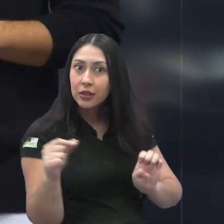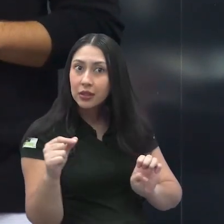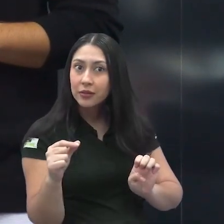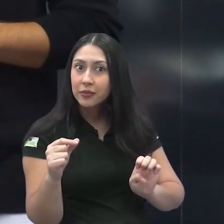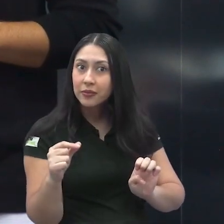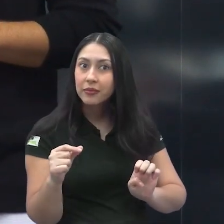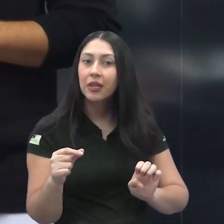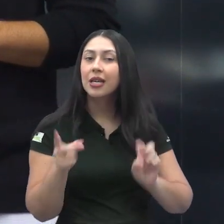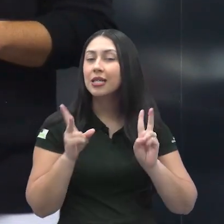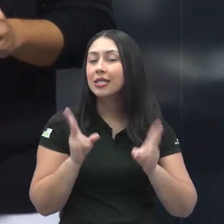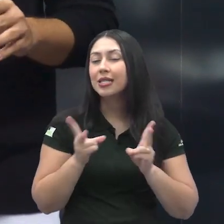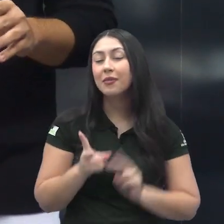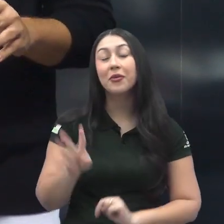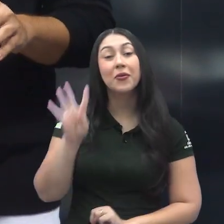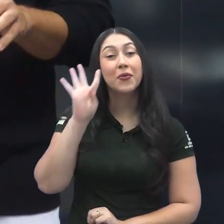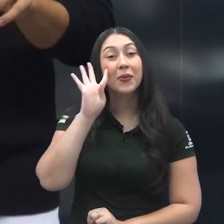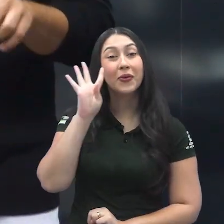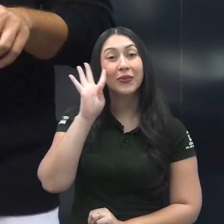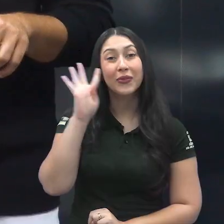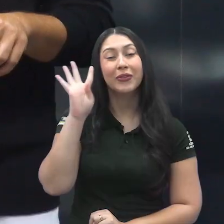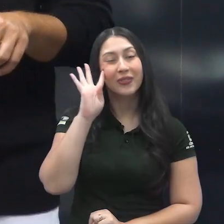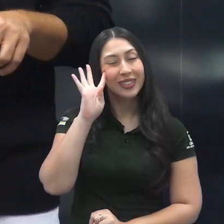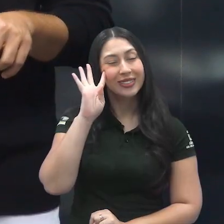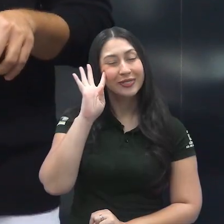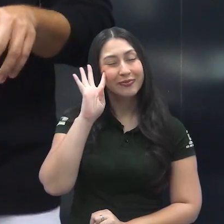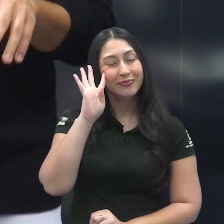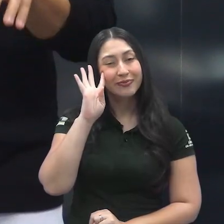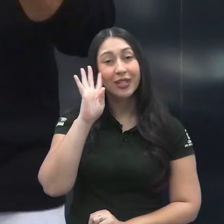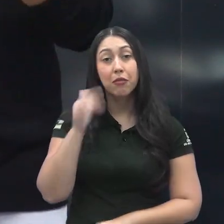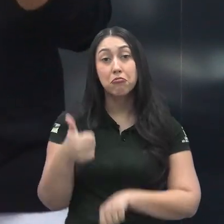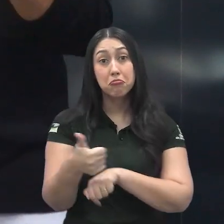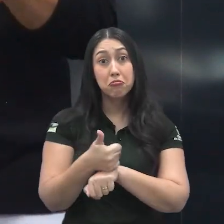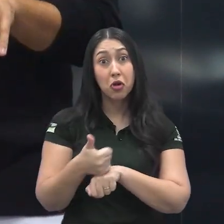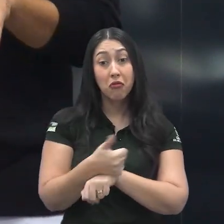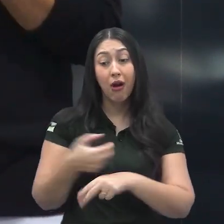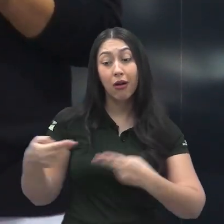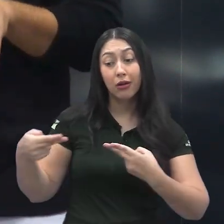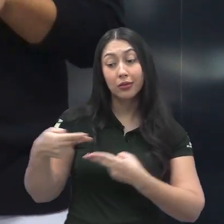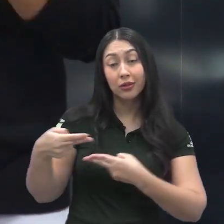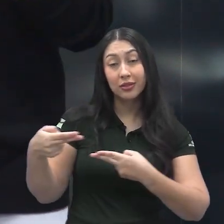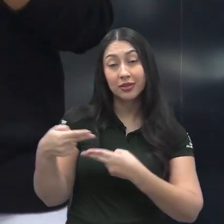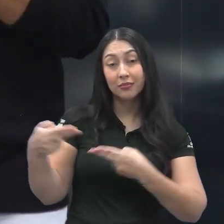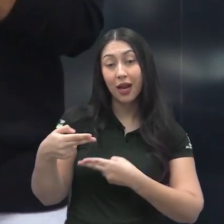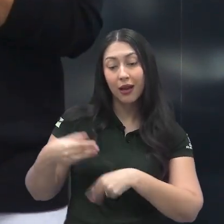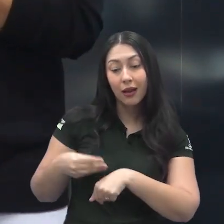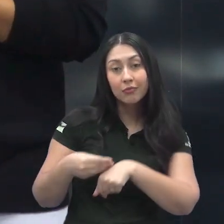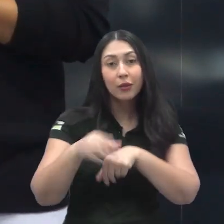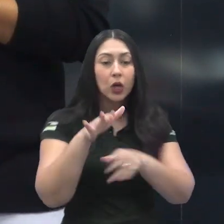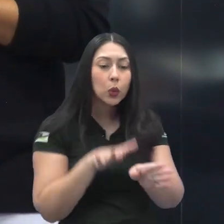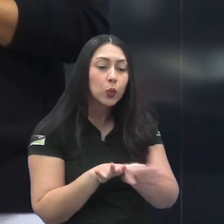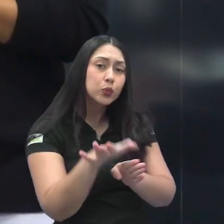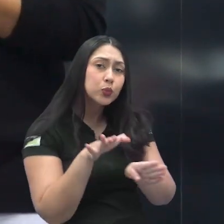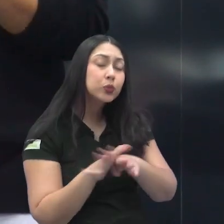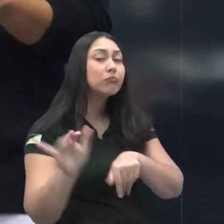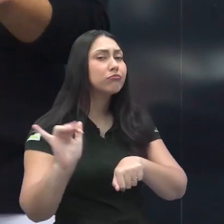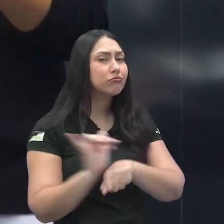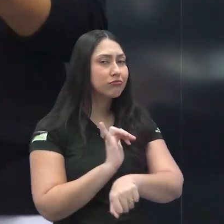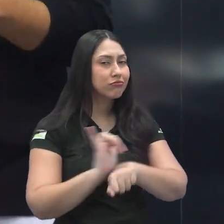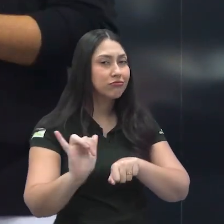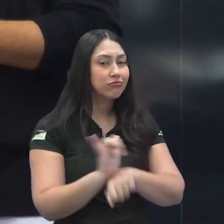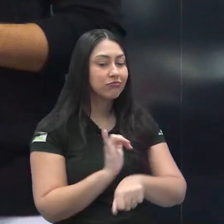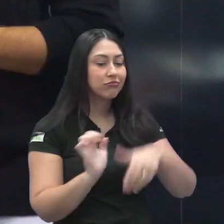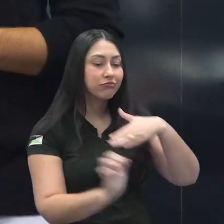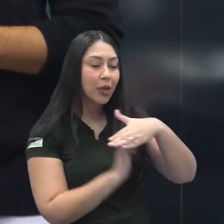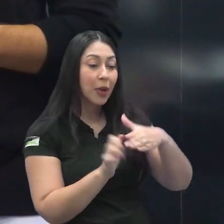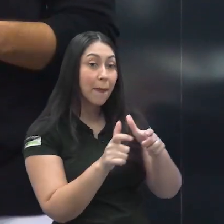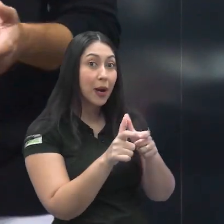Como acontece em todas as quartas-feiras aqui no Boletim Legislativo, os especialistas do Sebrae trazem orientações estratégicas